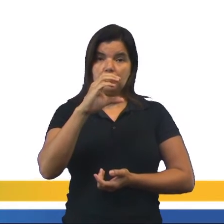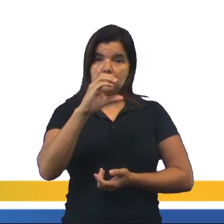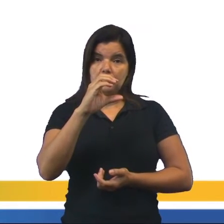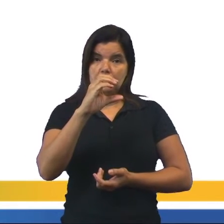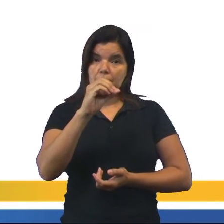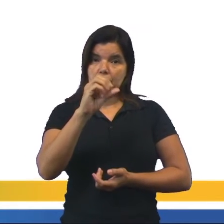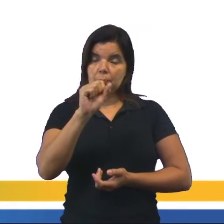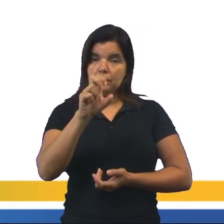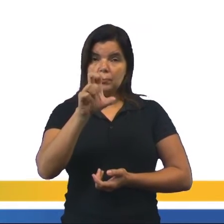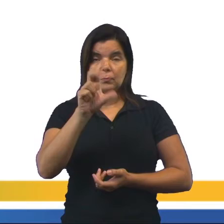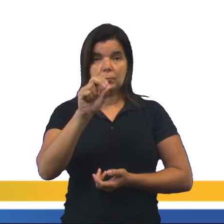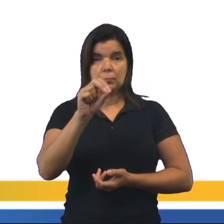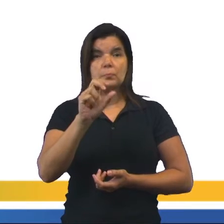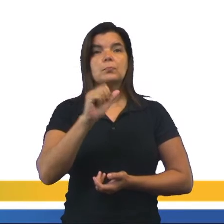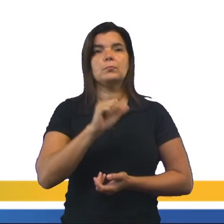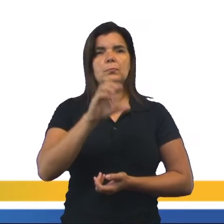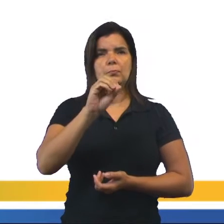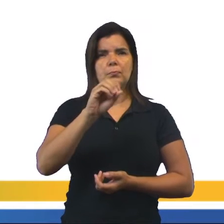de 50 graus vale